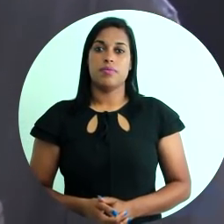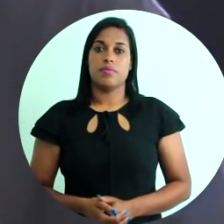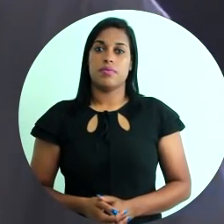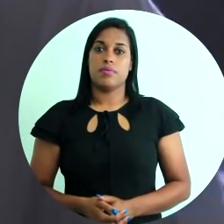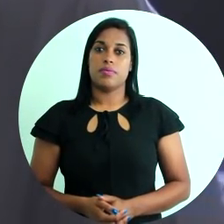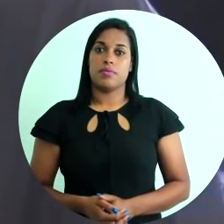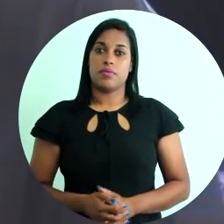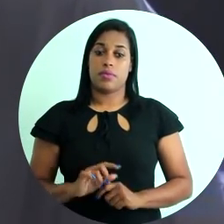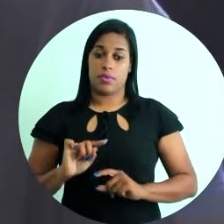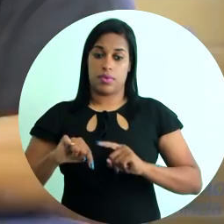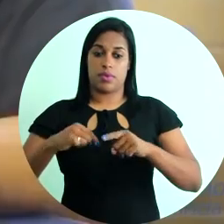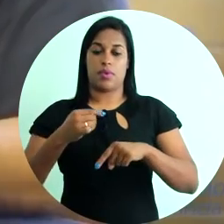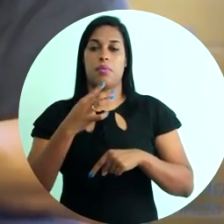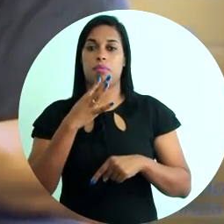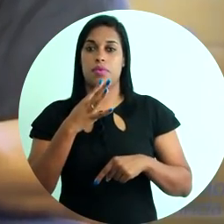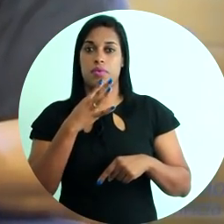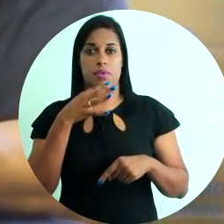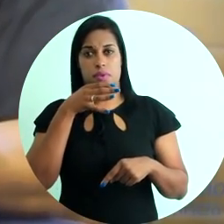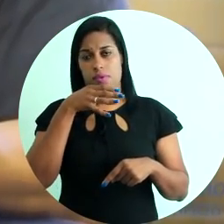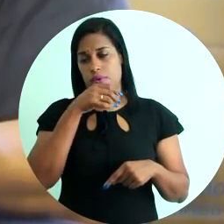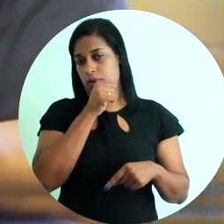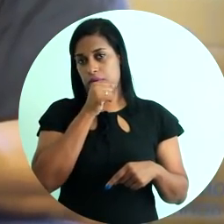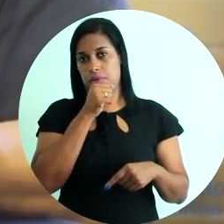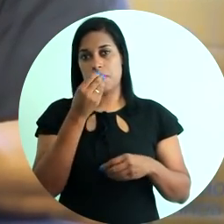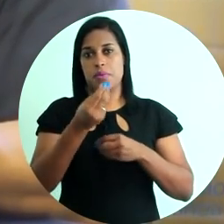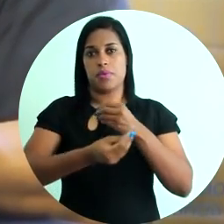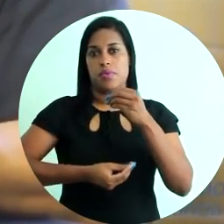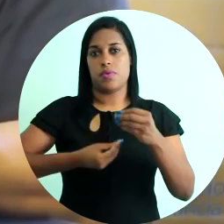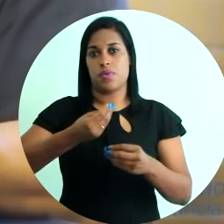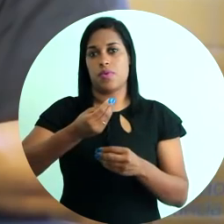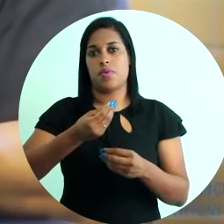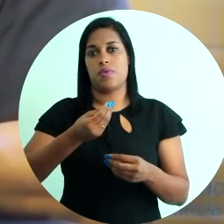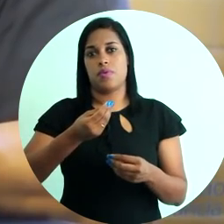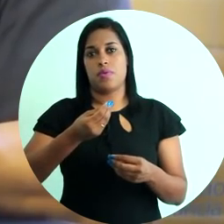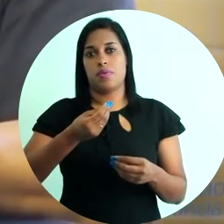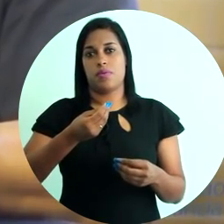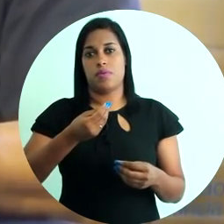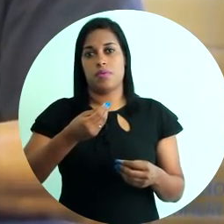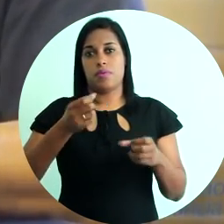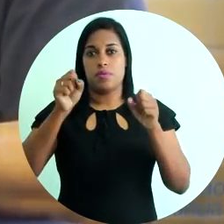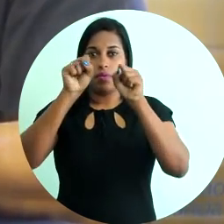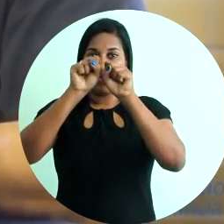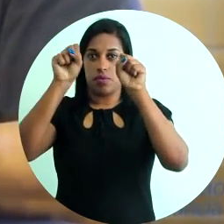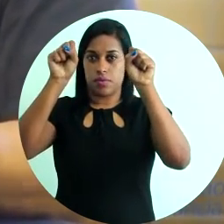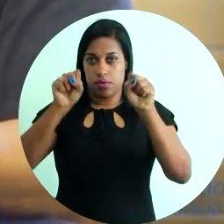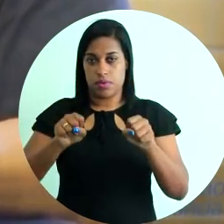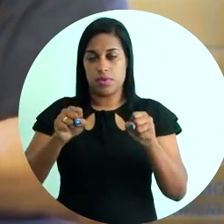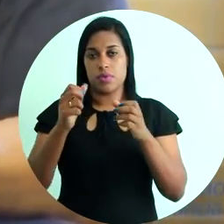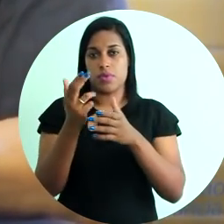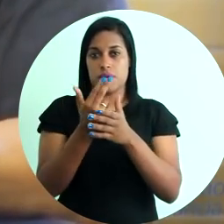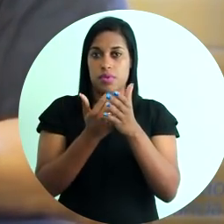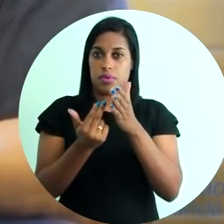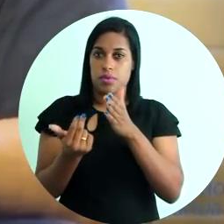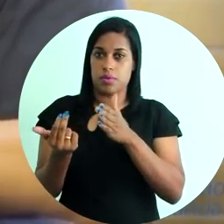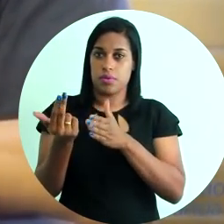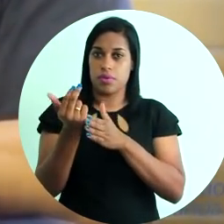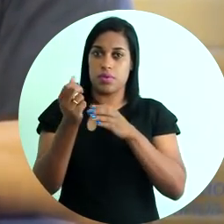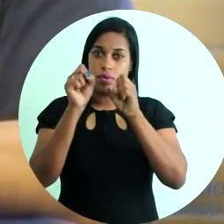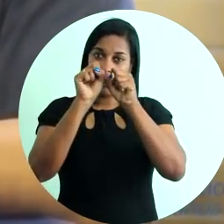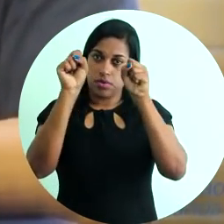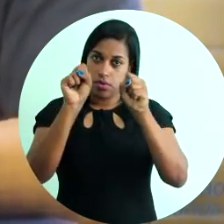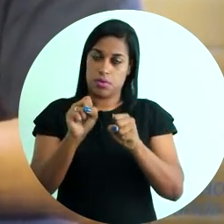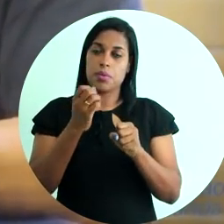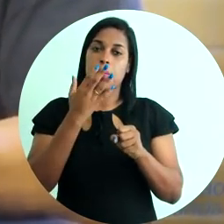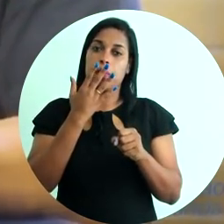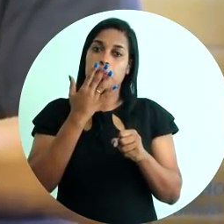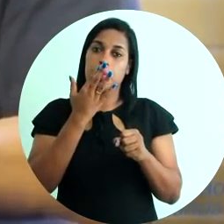E depois de conhecer, pelo menos rapidamente, como é que funcionam os sistemas de compressão de imagem e os sistemas de cor, vamos